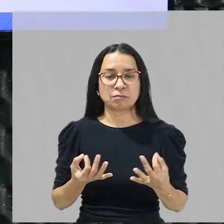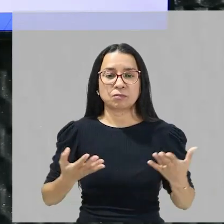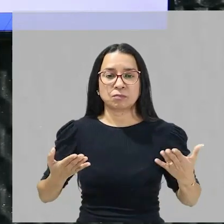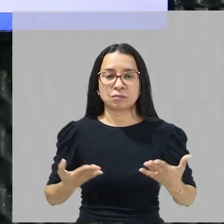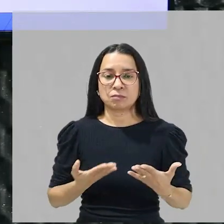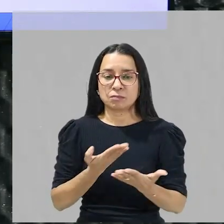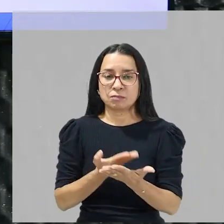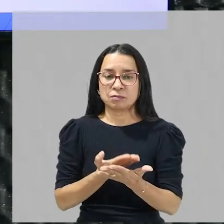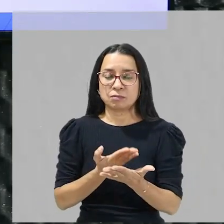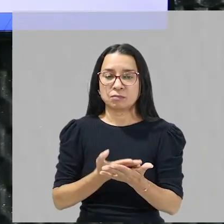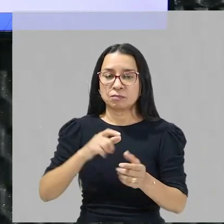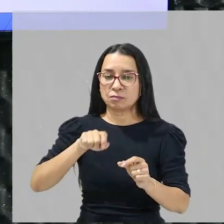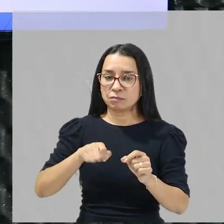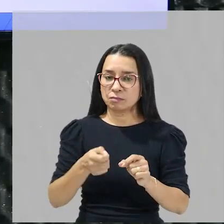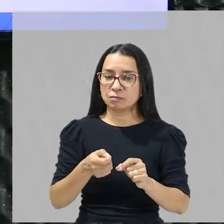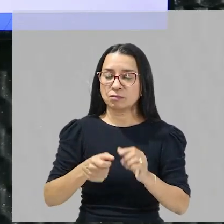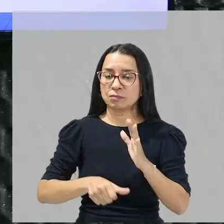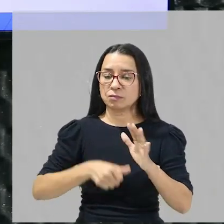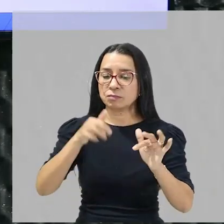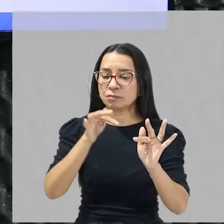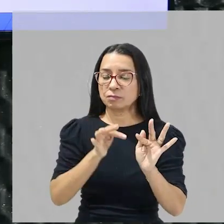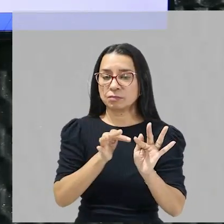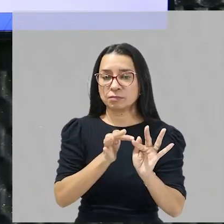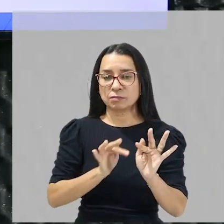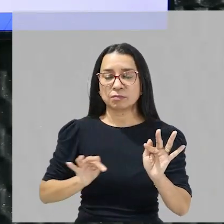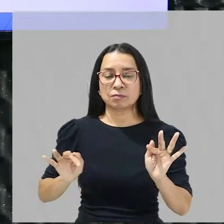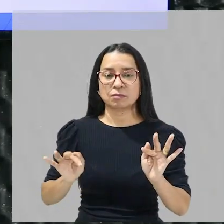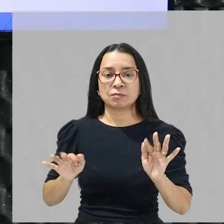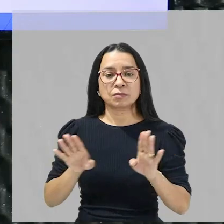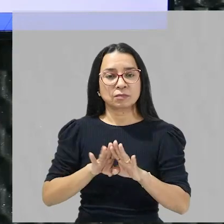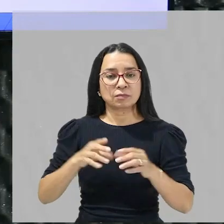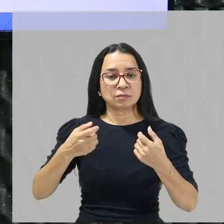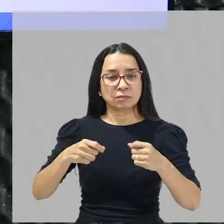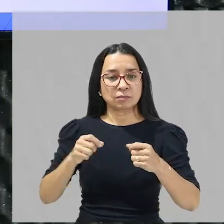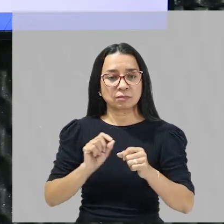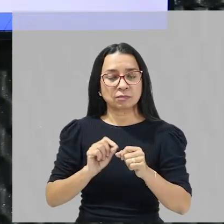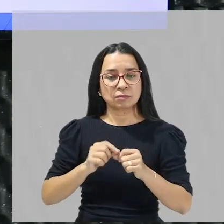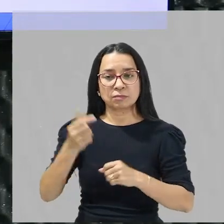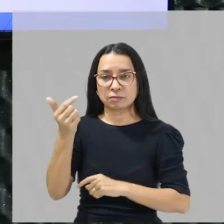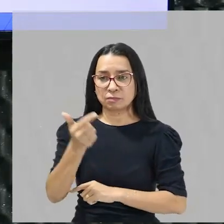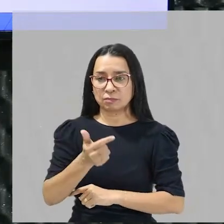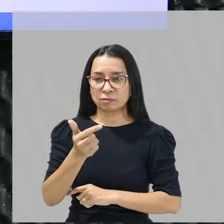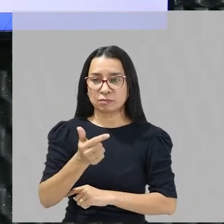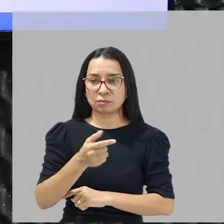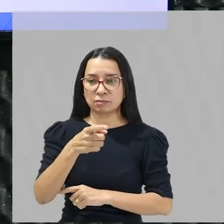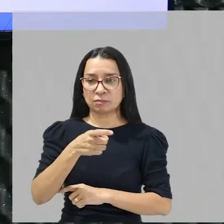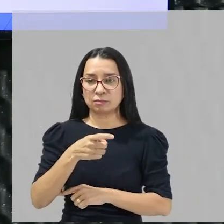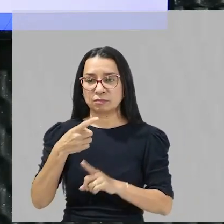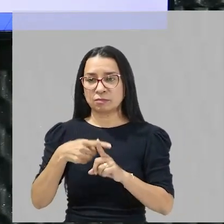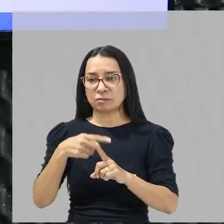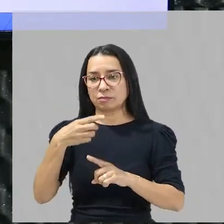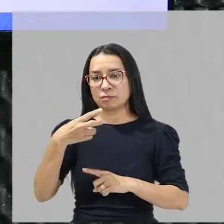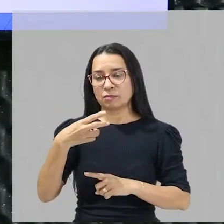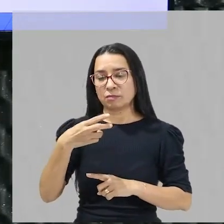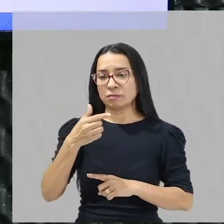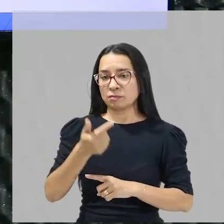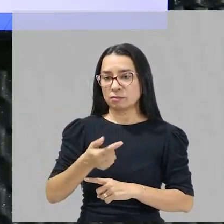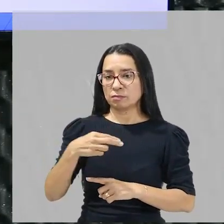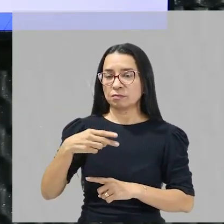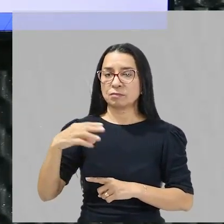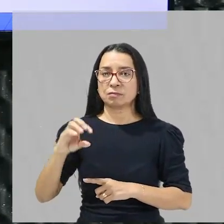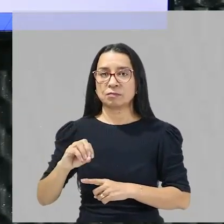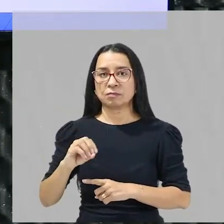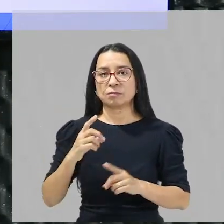do sinal da primeira função. Também precisamos fazer da segunda, tá? Lembra que a segunda é o x mais 2 igual a 0. Aqui,